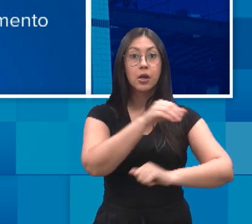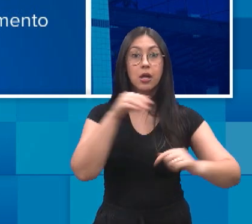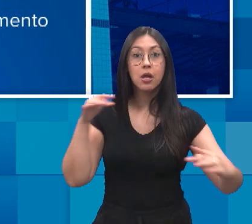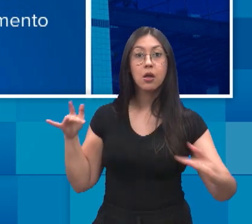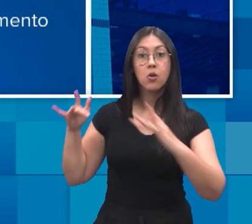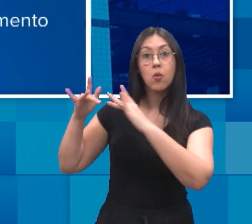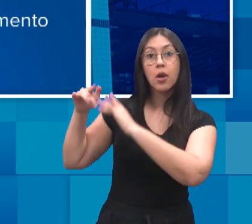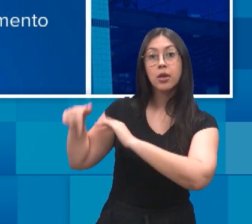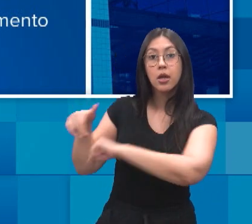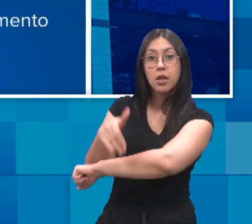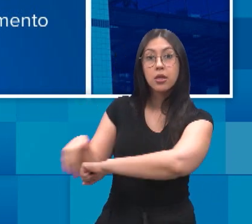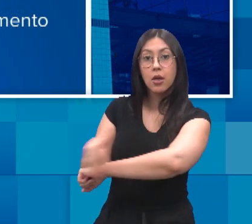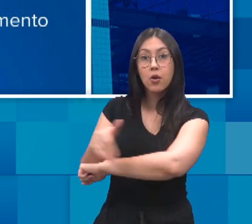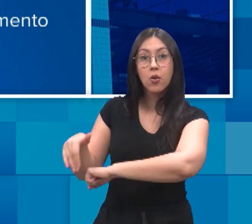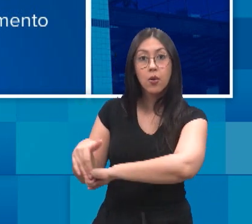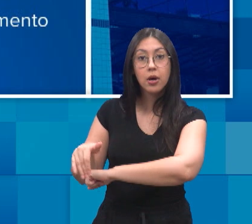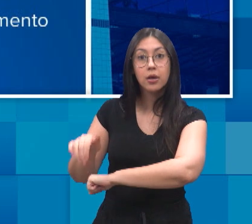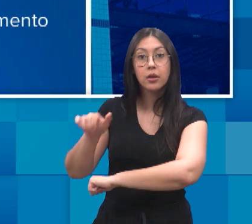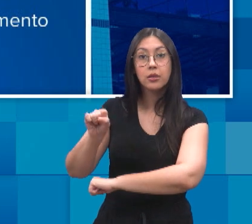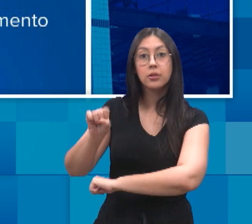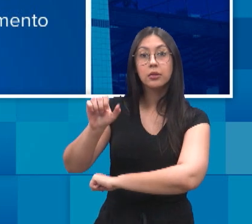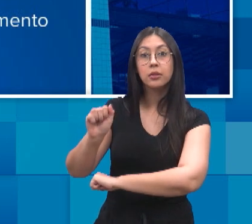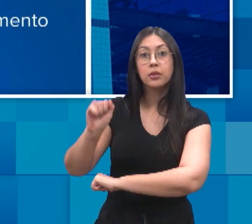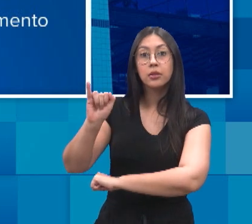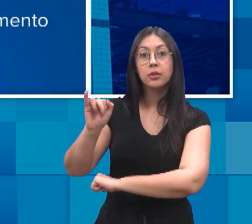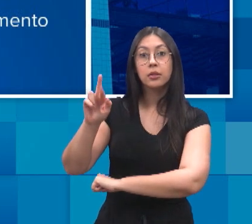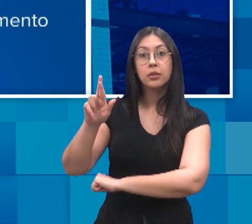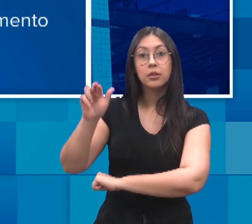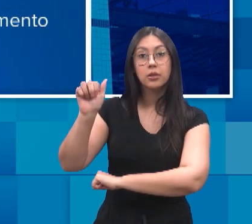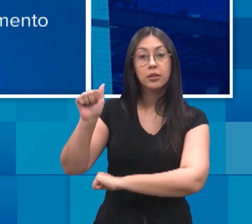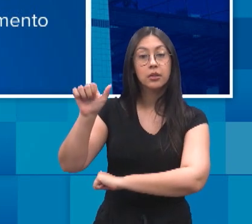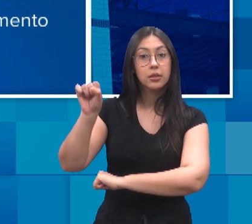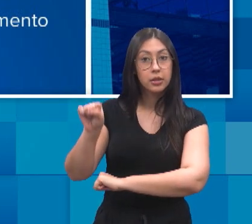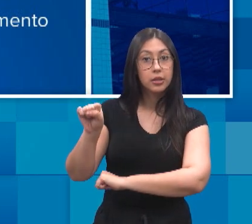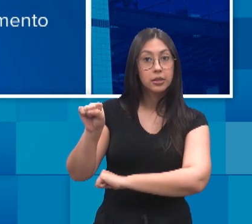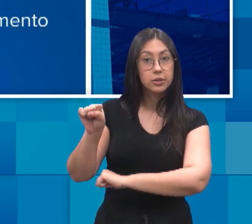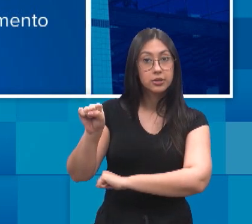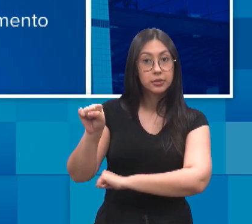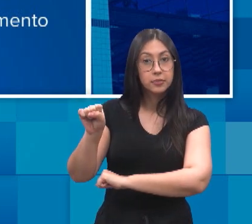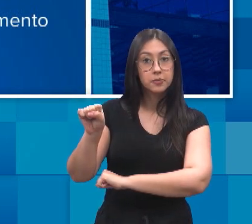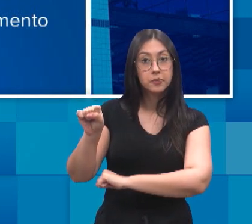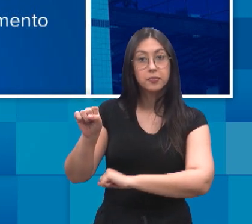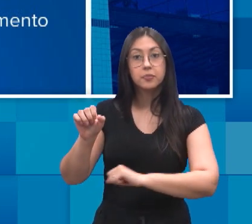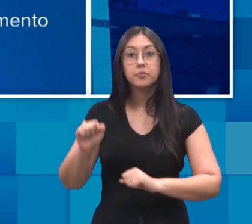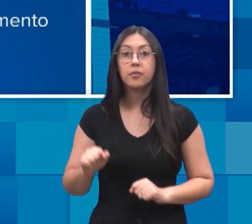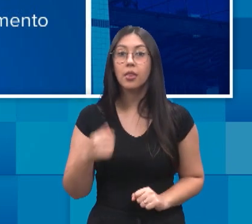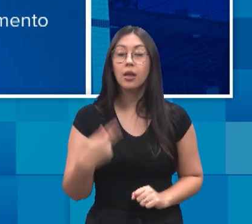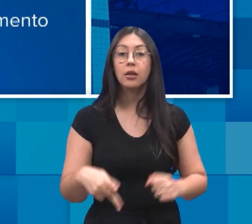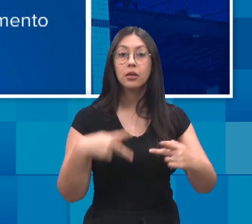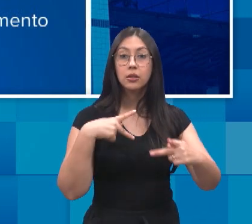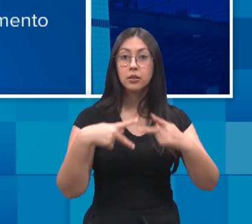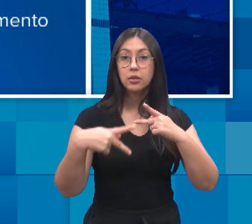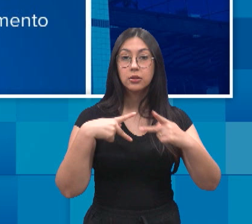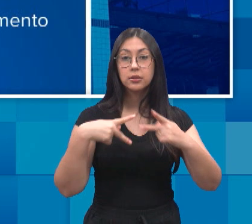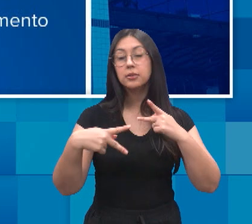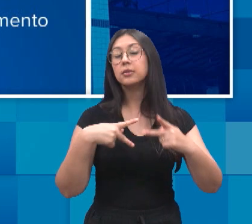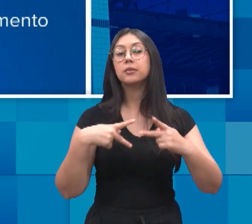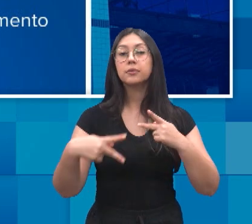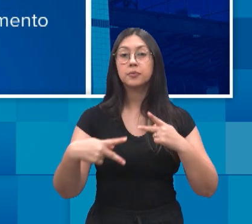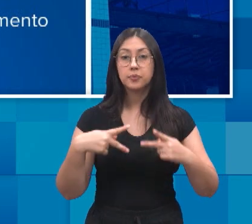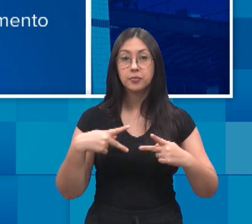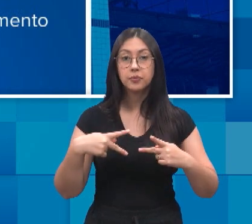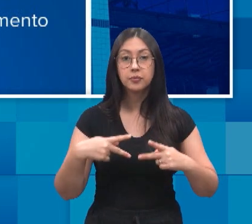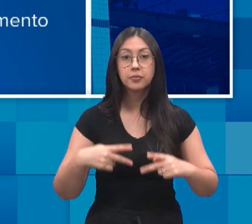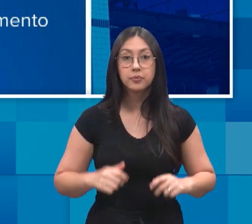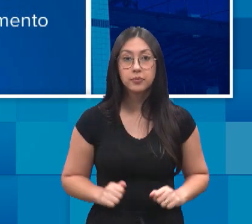com a Avenida das Sairas, no Jardim Uirá, no município de